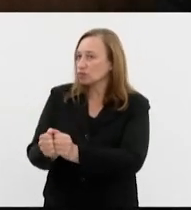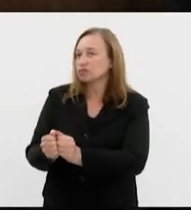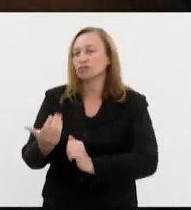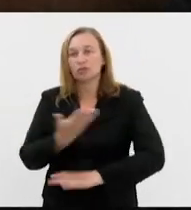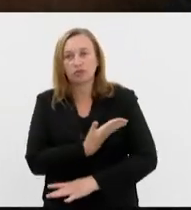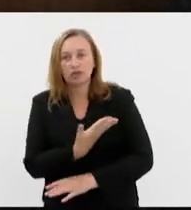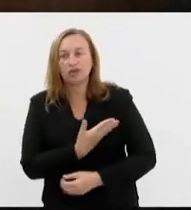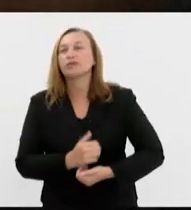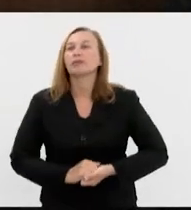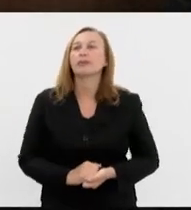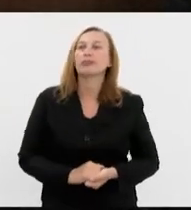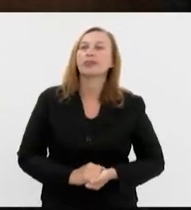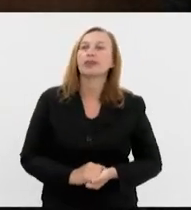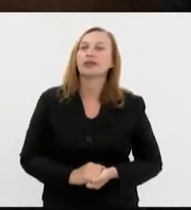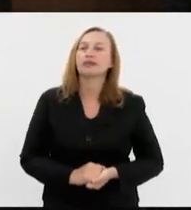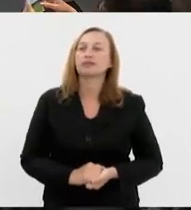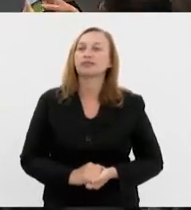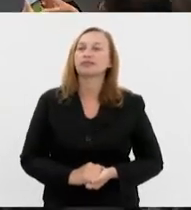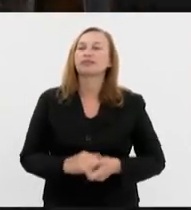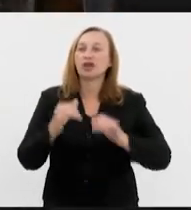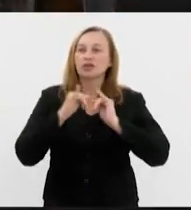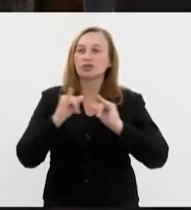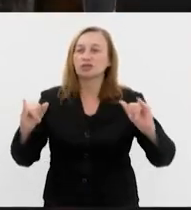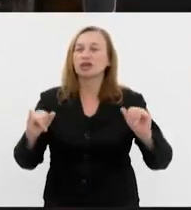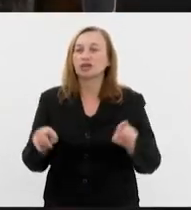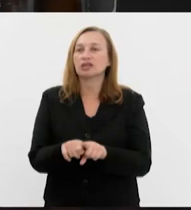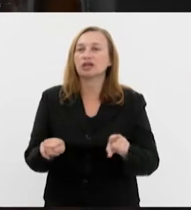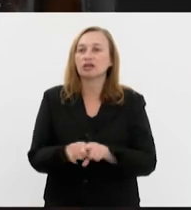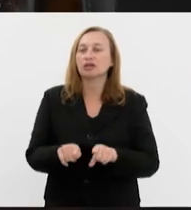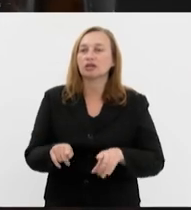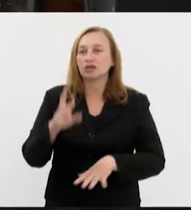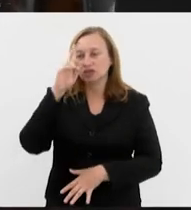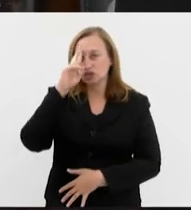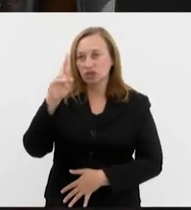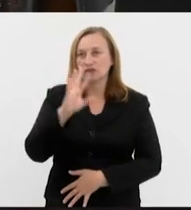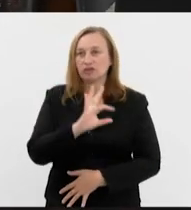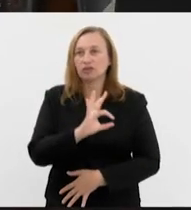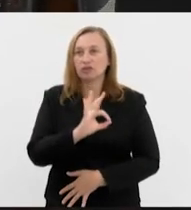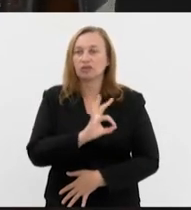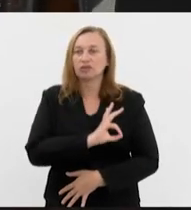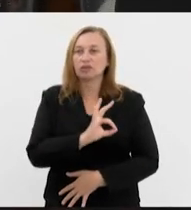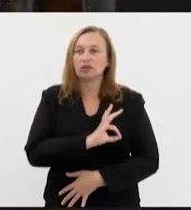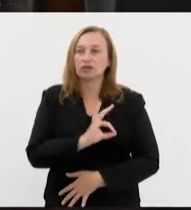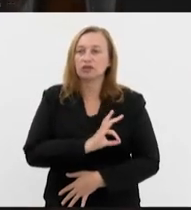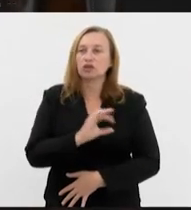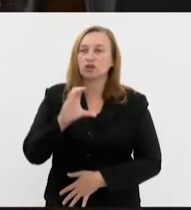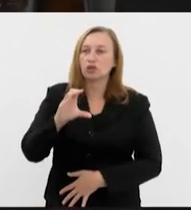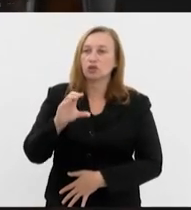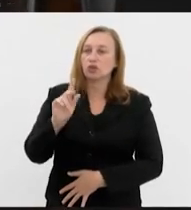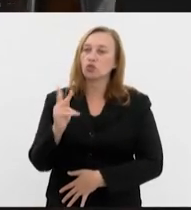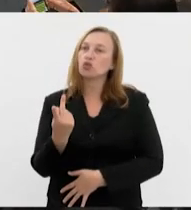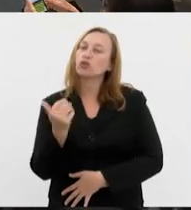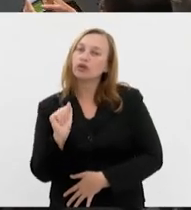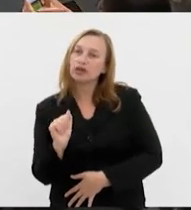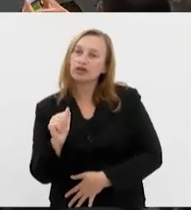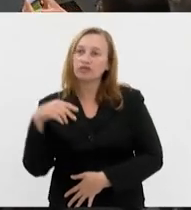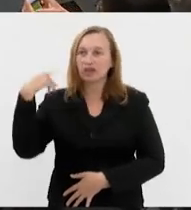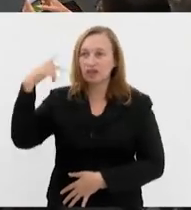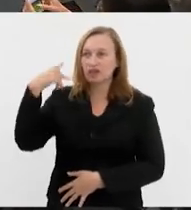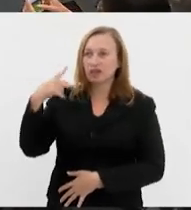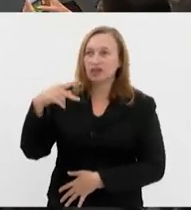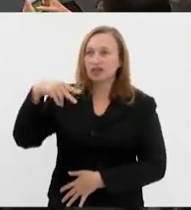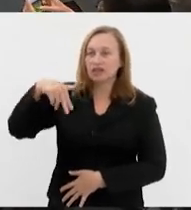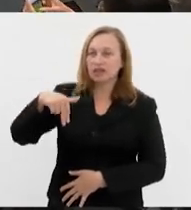amigo. Aproveitando a anunciar a presença também do subtenente Cunha, que é vereador de Natividade. Seja